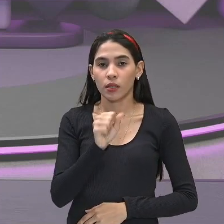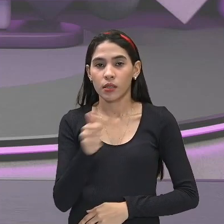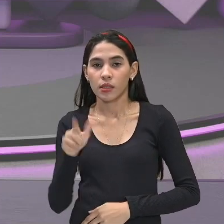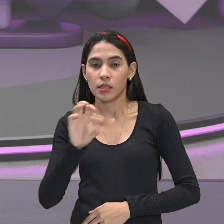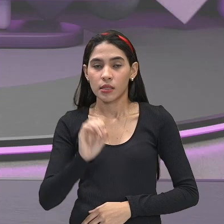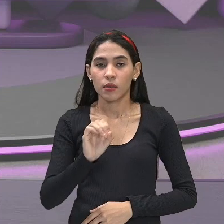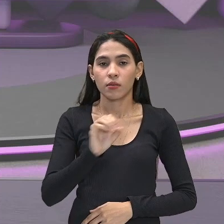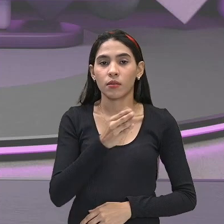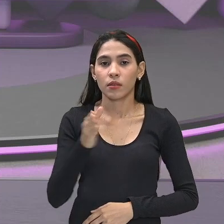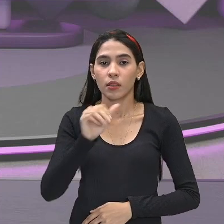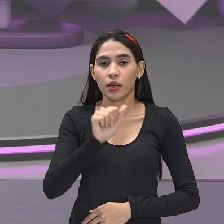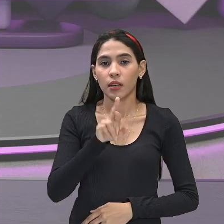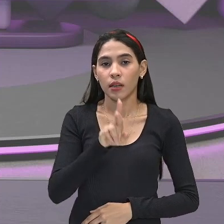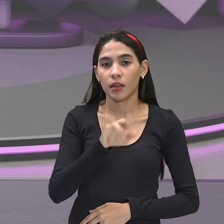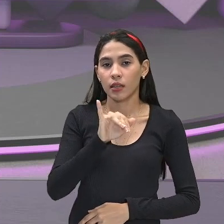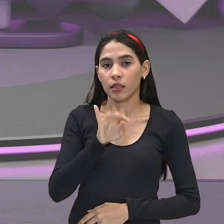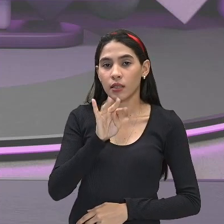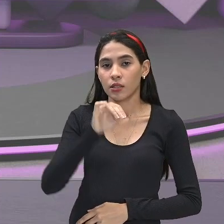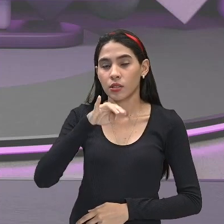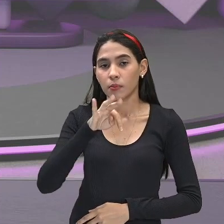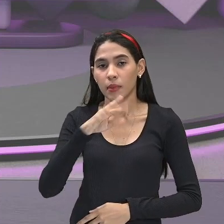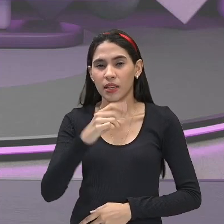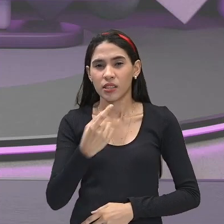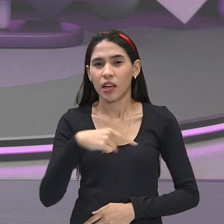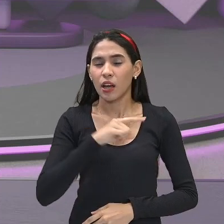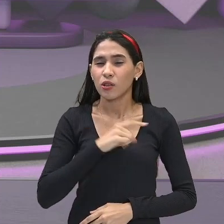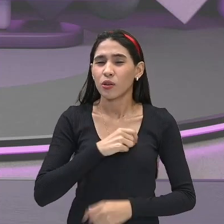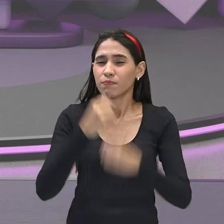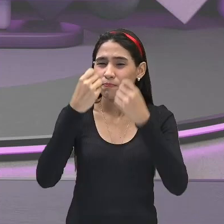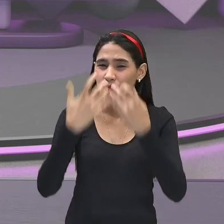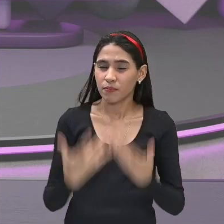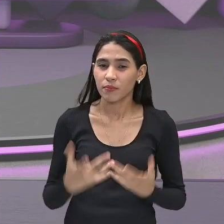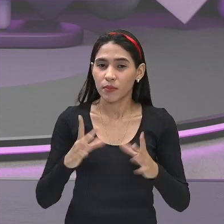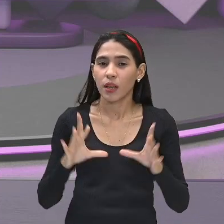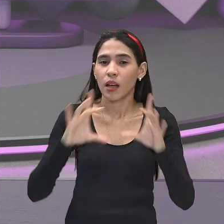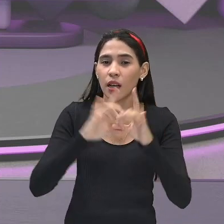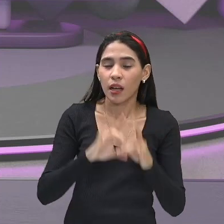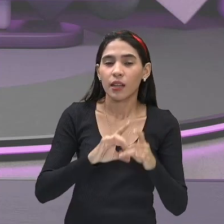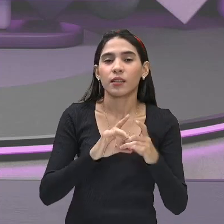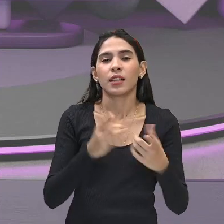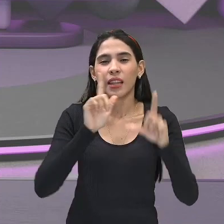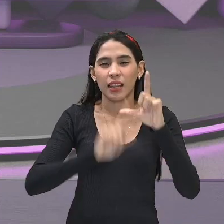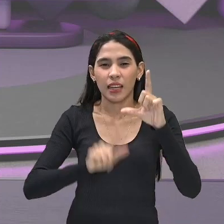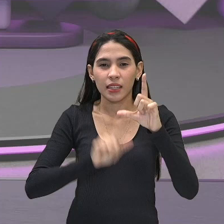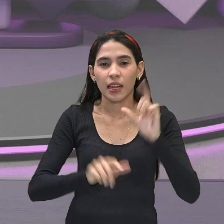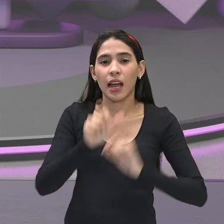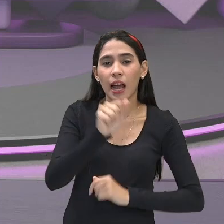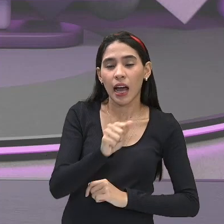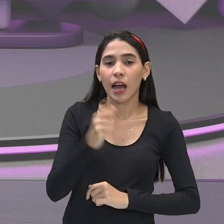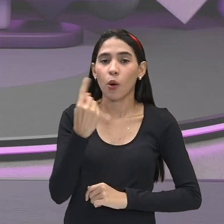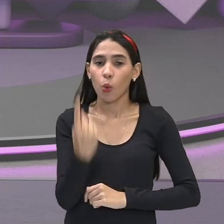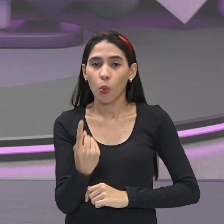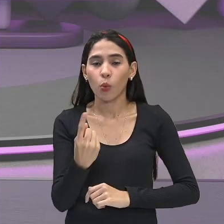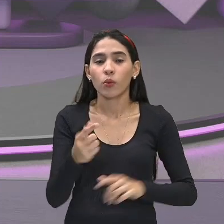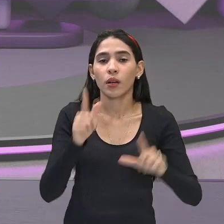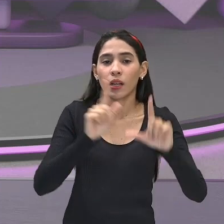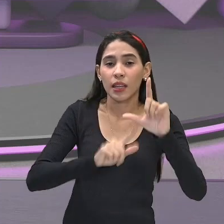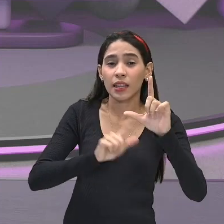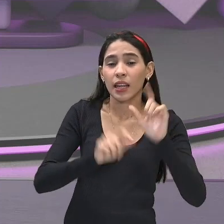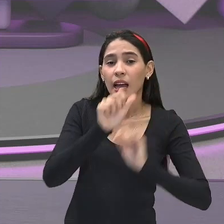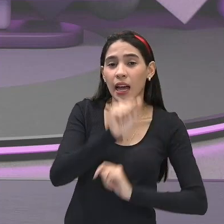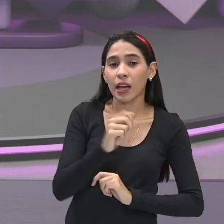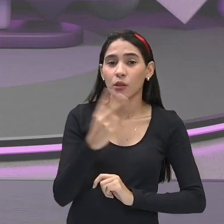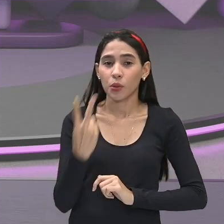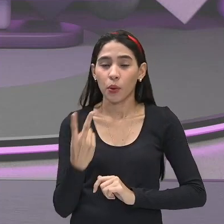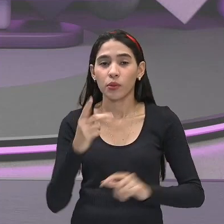muito em termos A1, A2, AN, tá? Porque quando